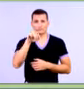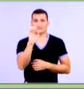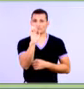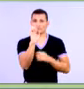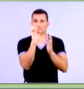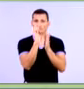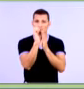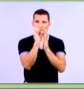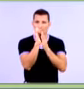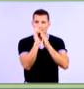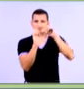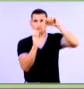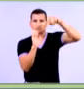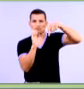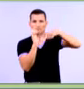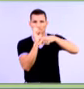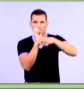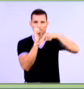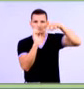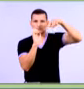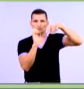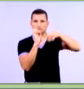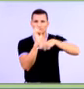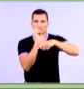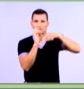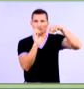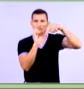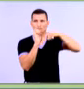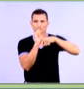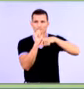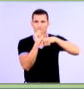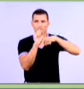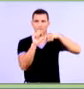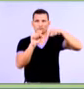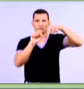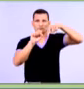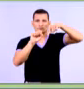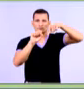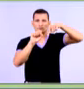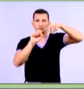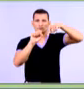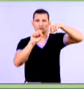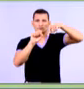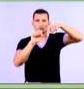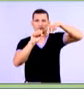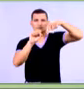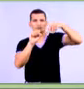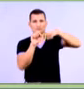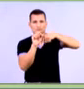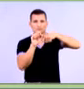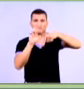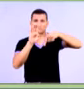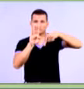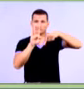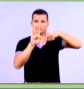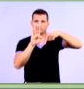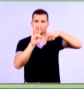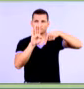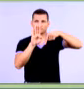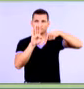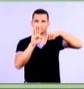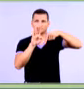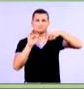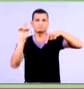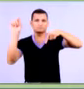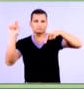esquerdo do nó. Então, toda vez que eu passo do lado esquerdo, eu visito. Então, olha lá, passei do lado esquerdo do B. Então, eu visito o